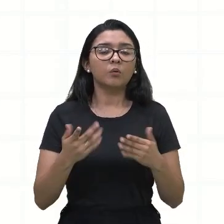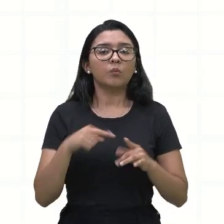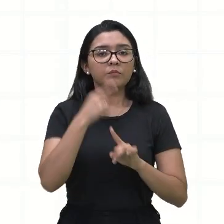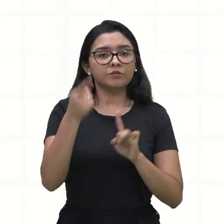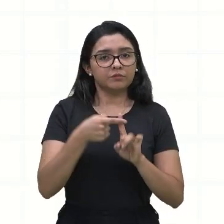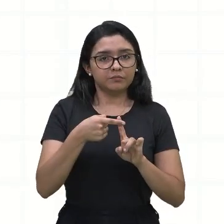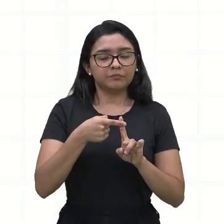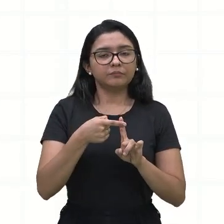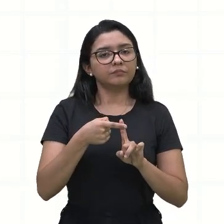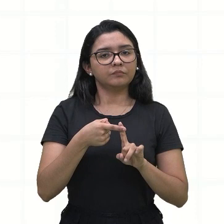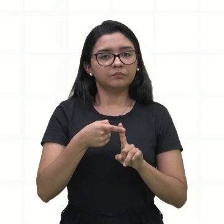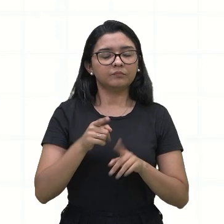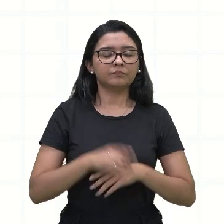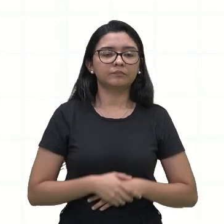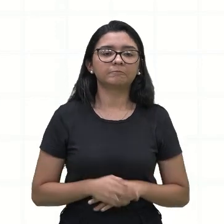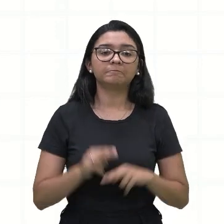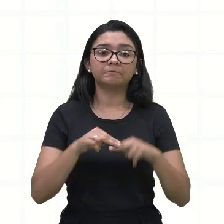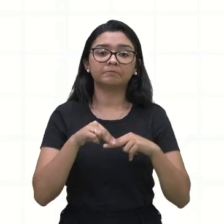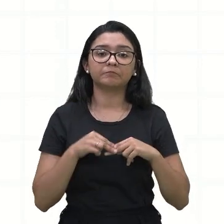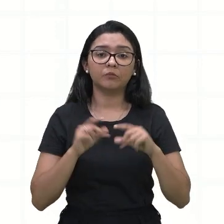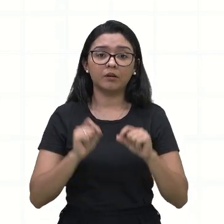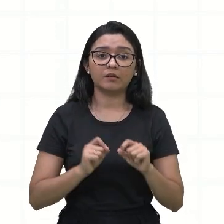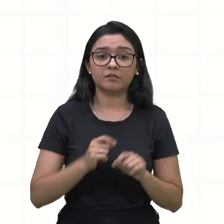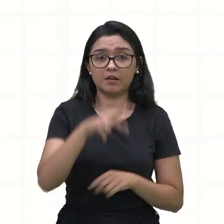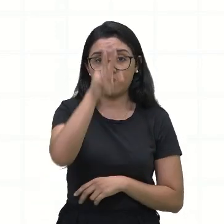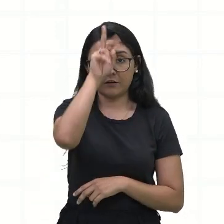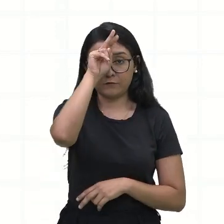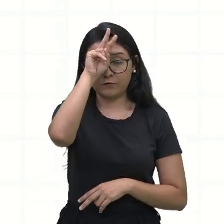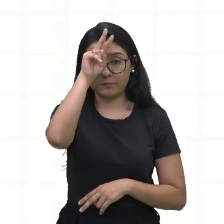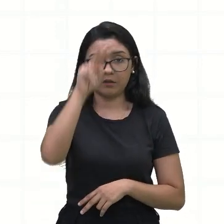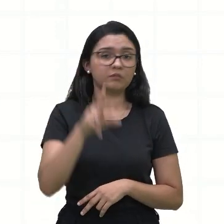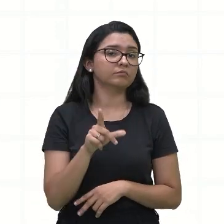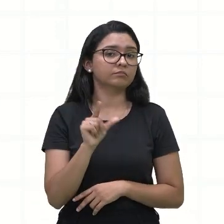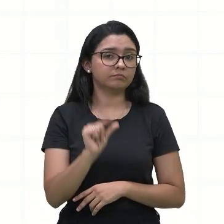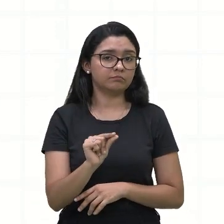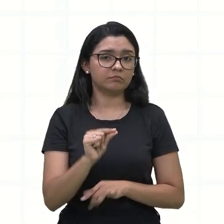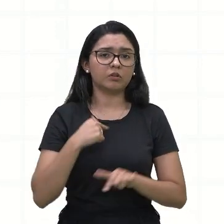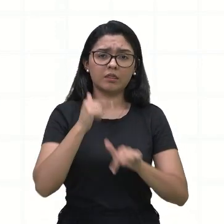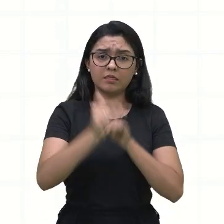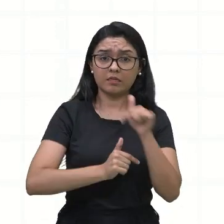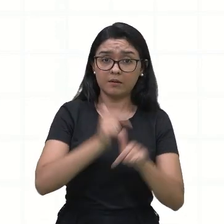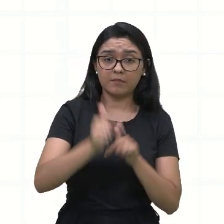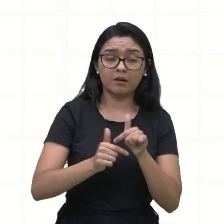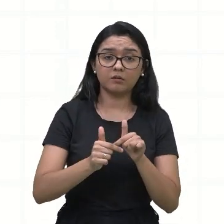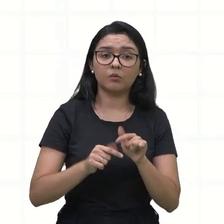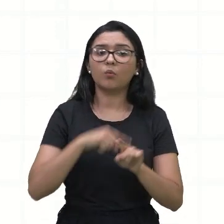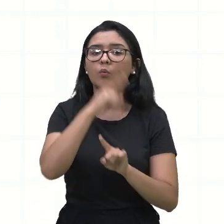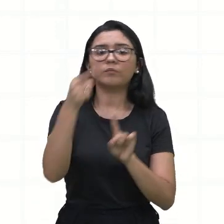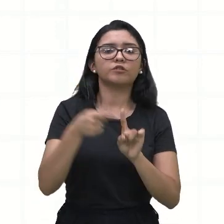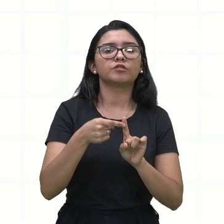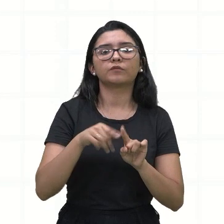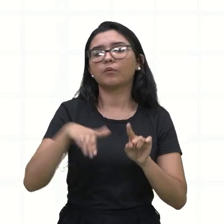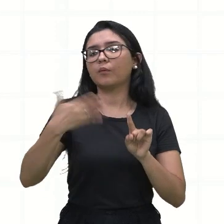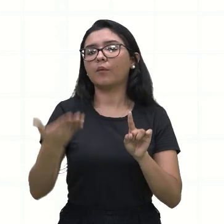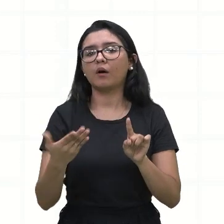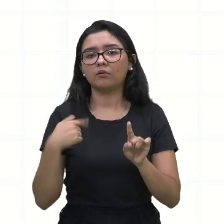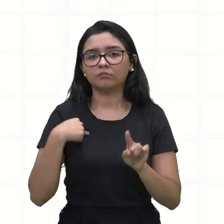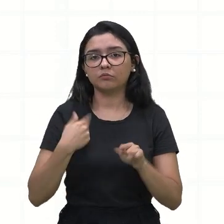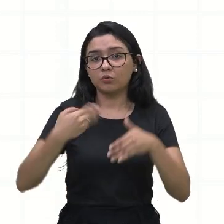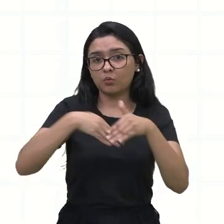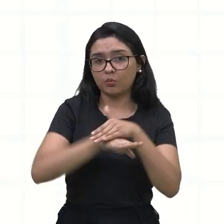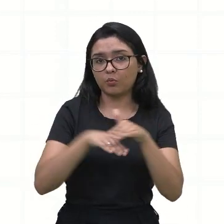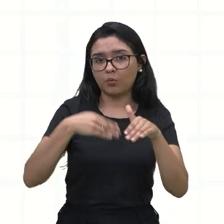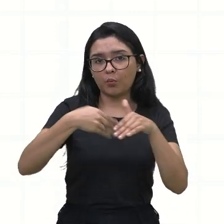só, porque eles puseram-se a trabalhar com a finalidade, a fim de... Qual era a finalidade? Abastecer